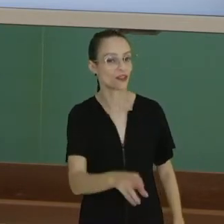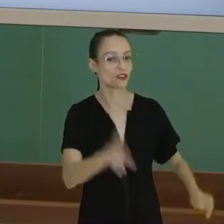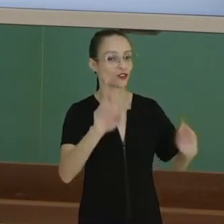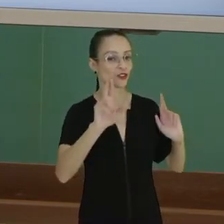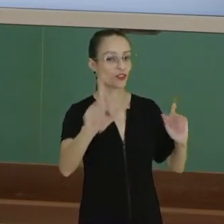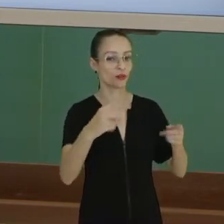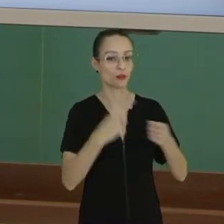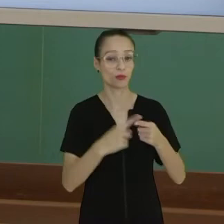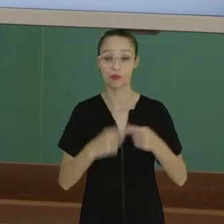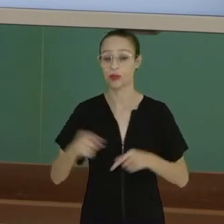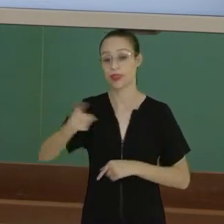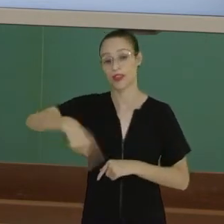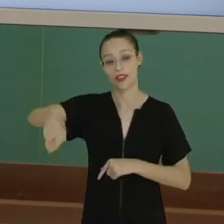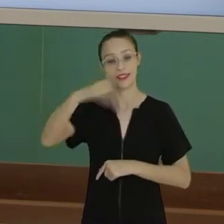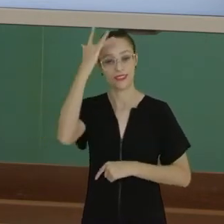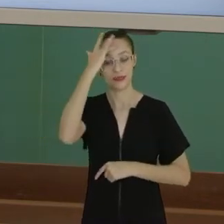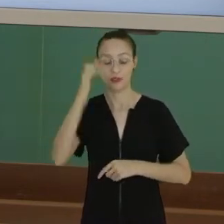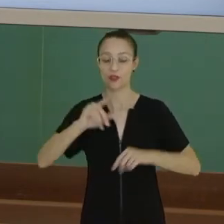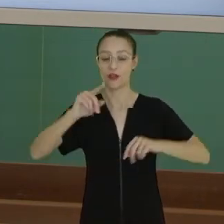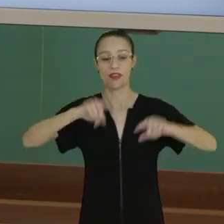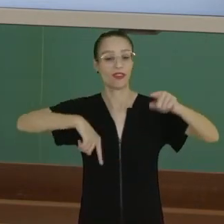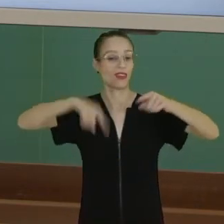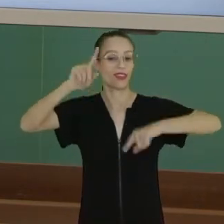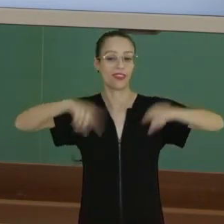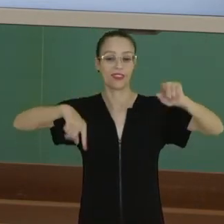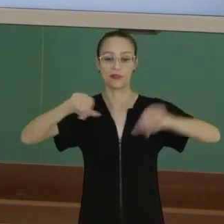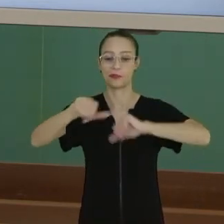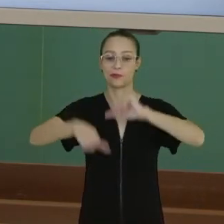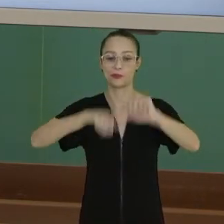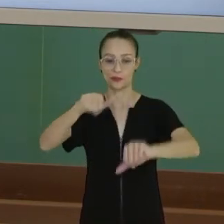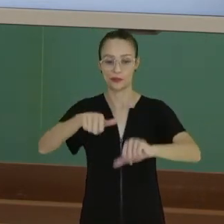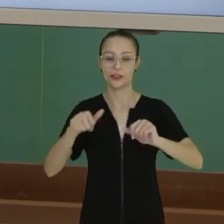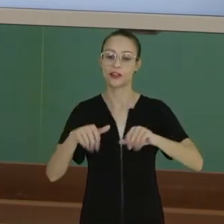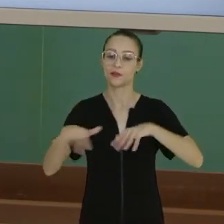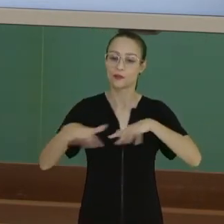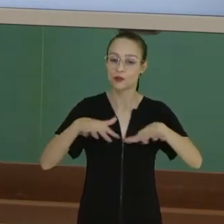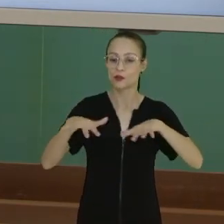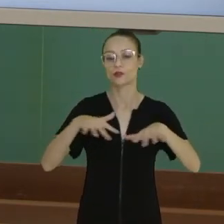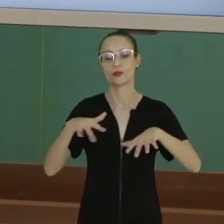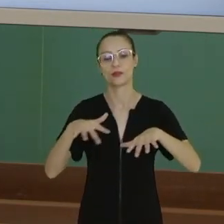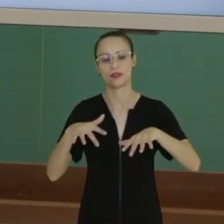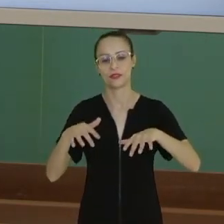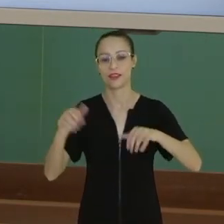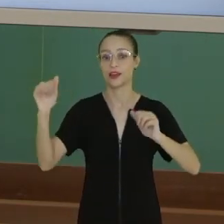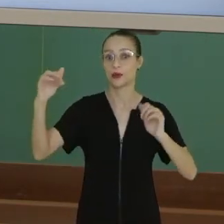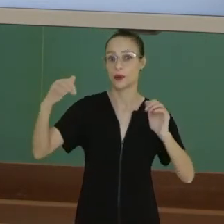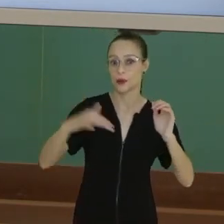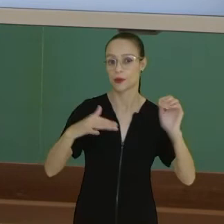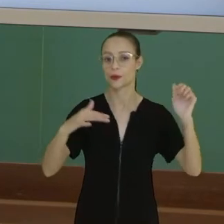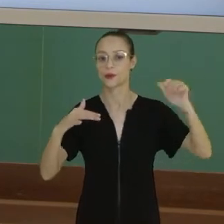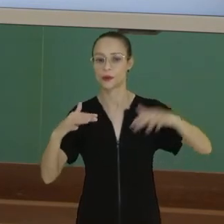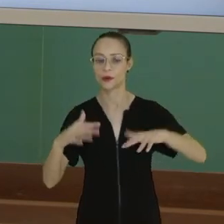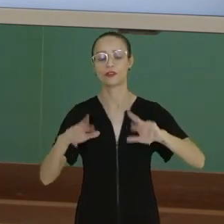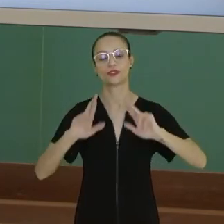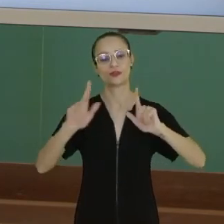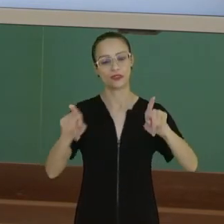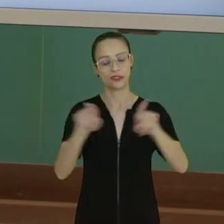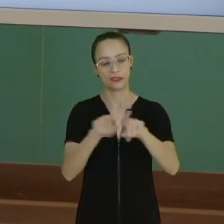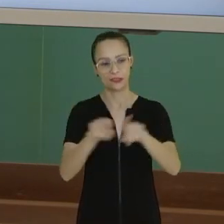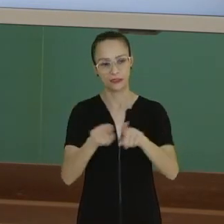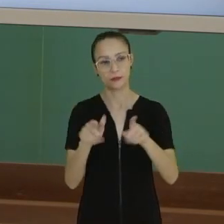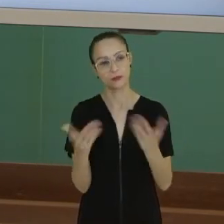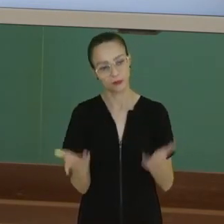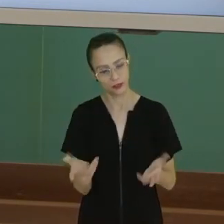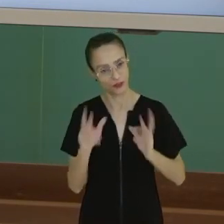porque o público vai mudar, né? Cada um vai passar e vai se movimentar e soltar a tinta em momentos diferentes também. Então, vai ter